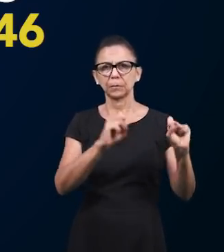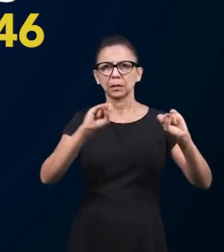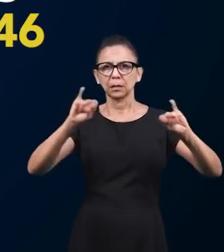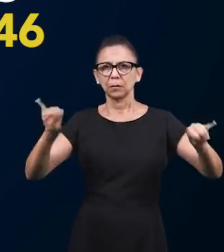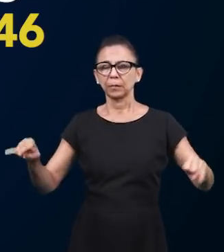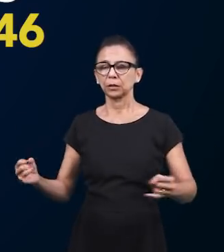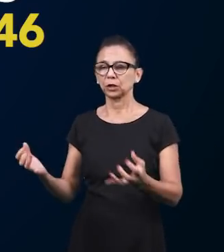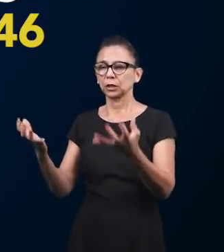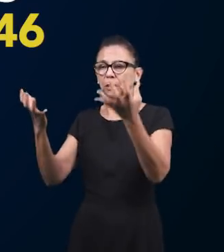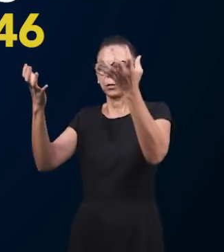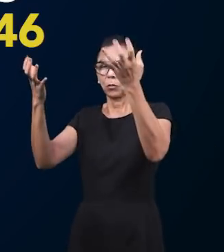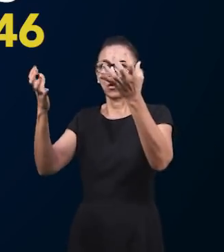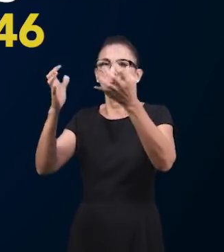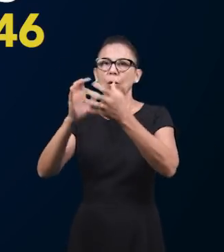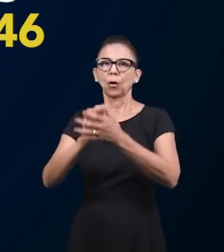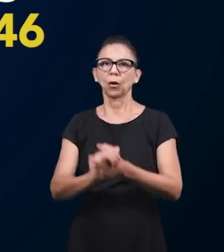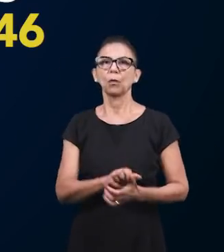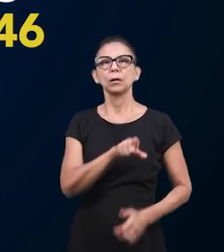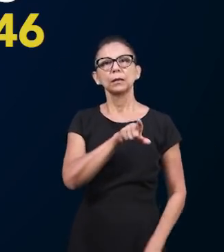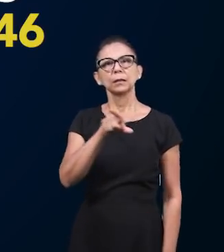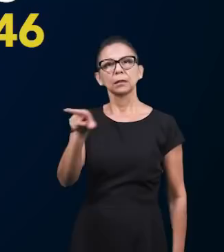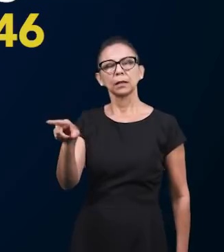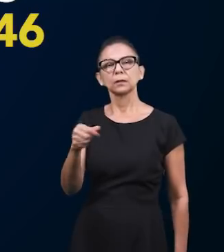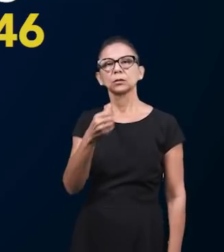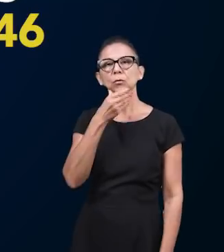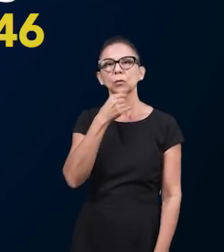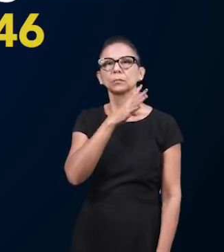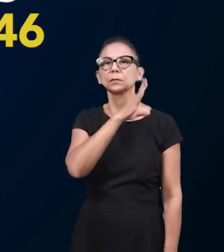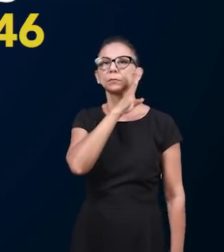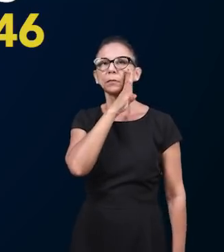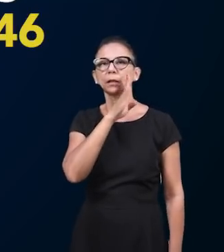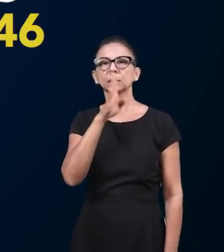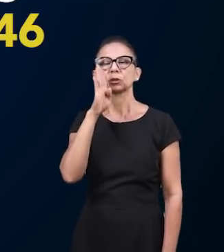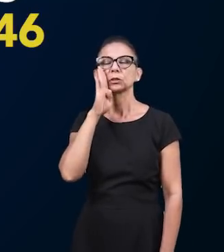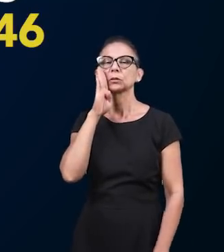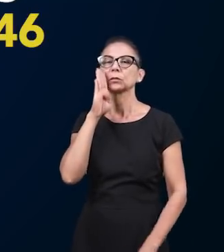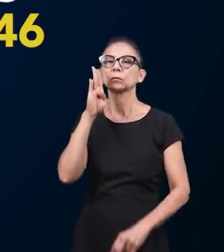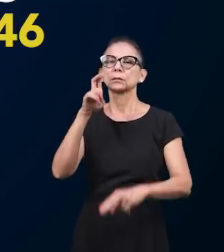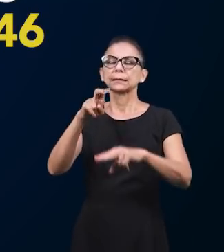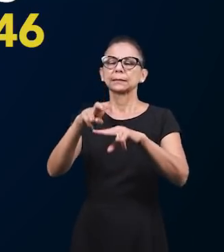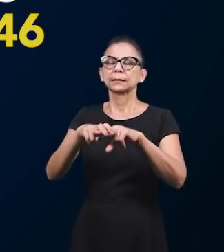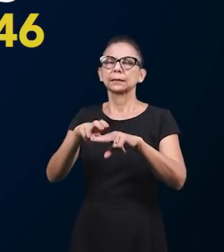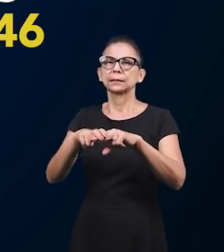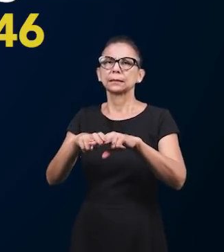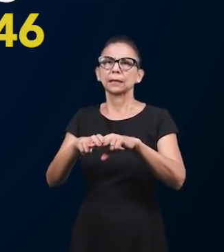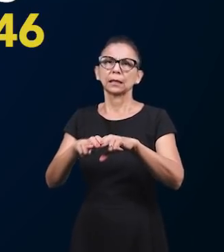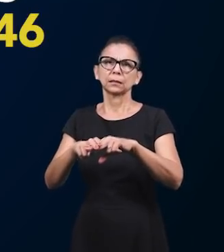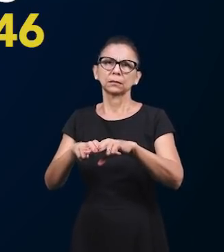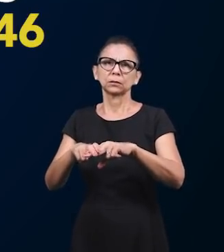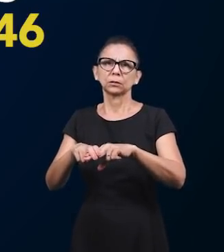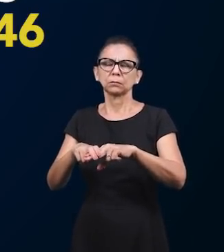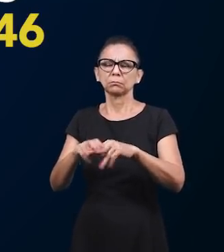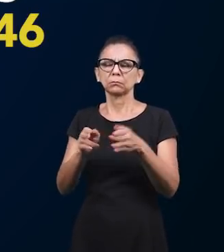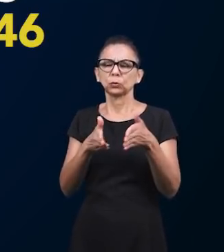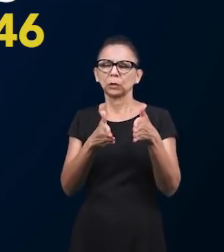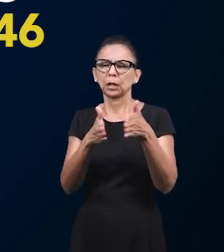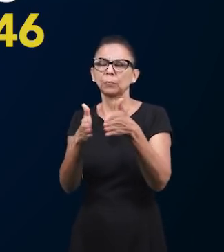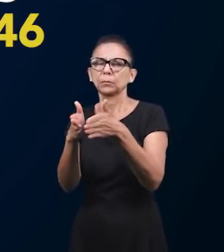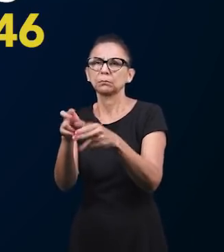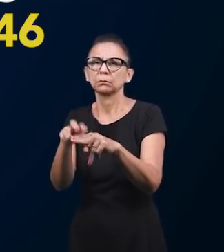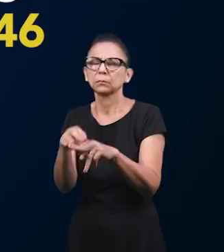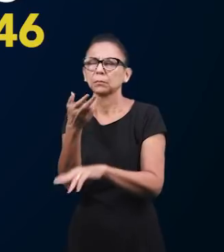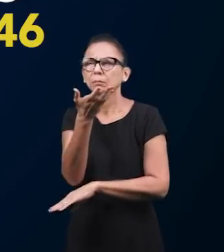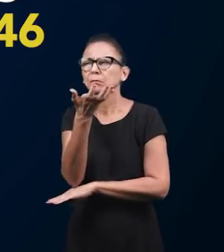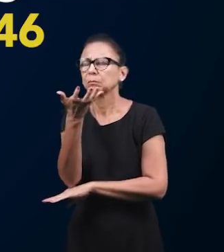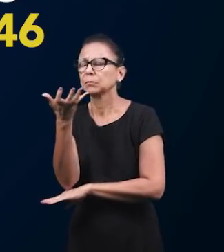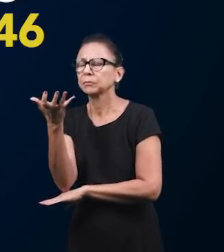grande multidão, Bartimeu, o cego, filho de Timeu, estava assentado junto ao caminho